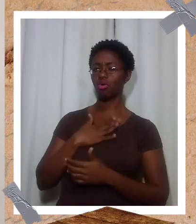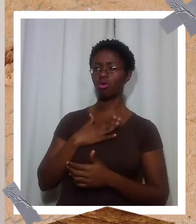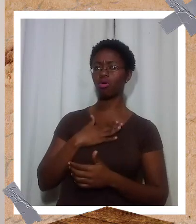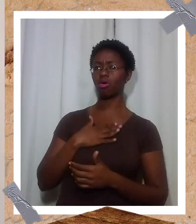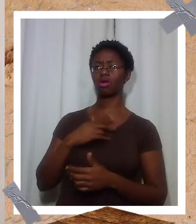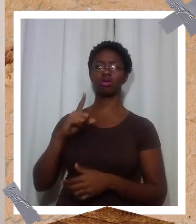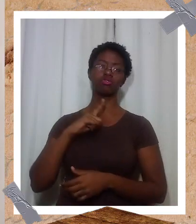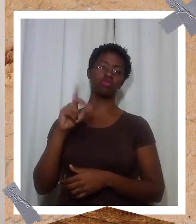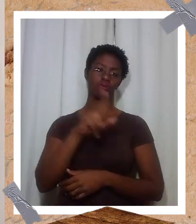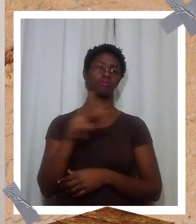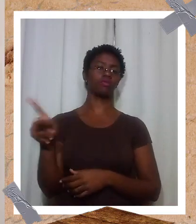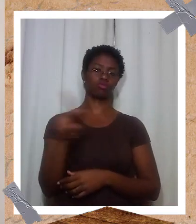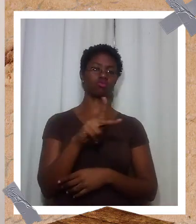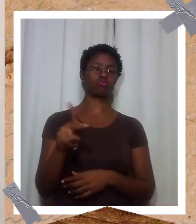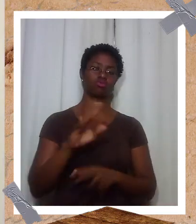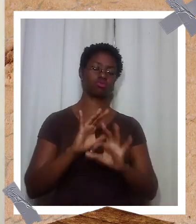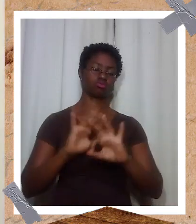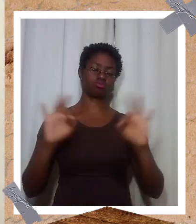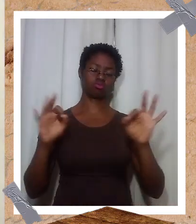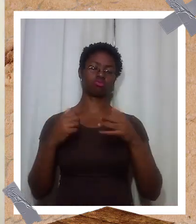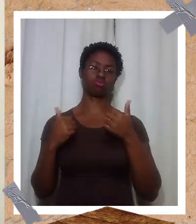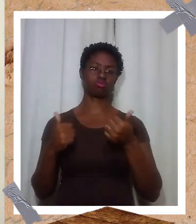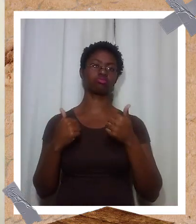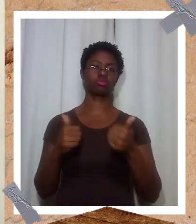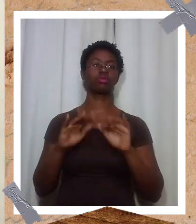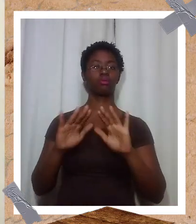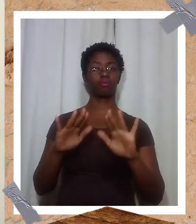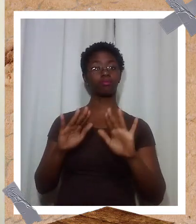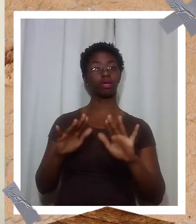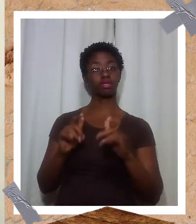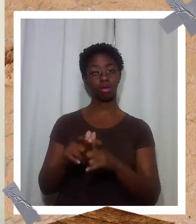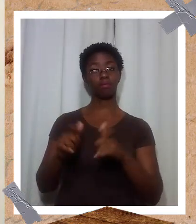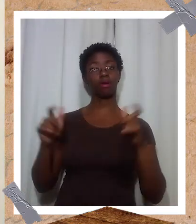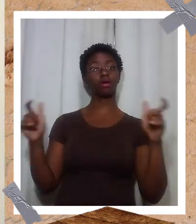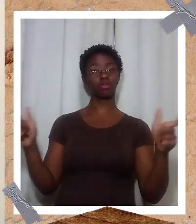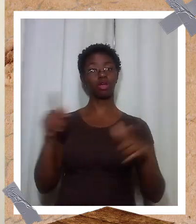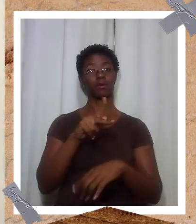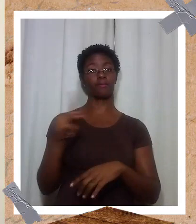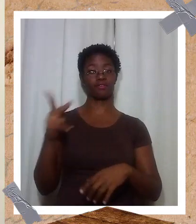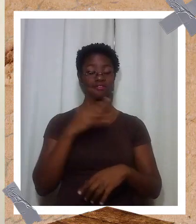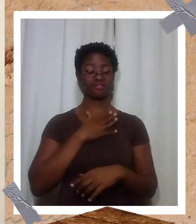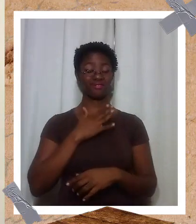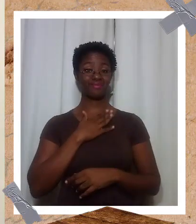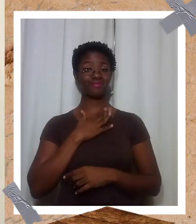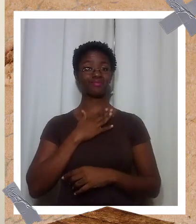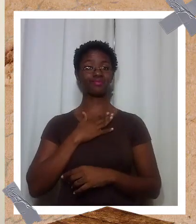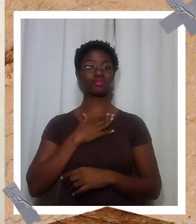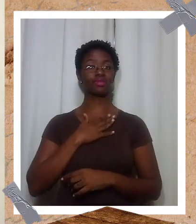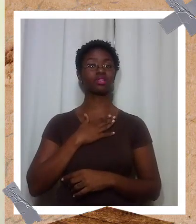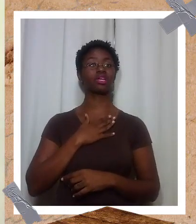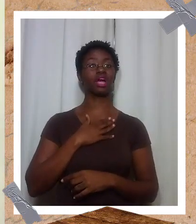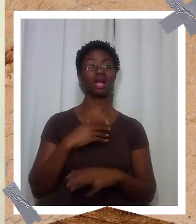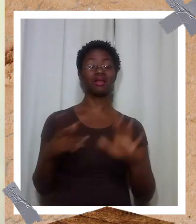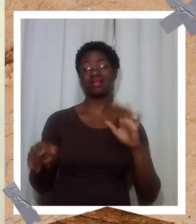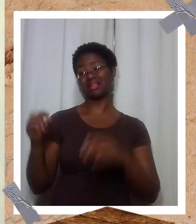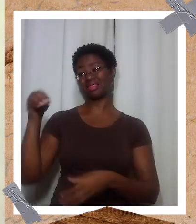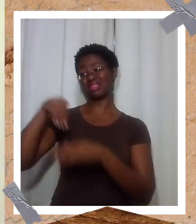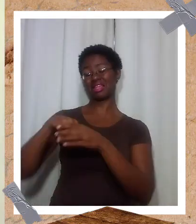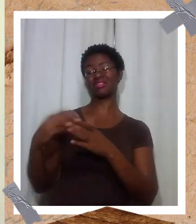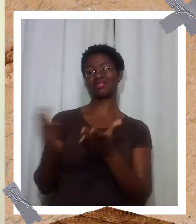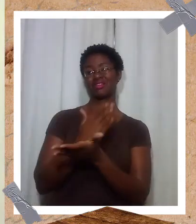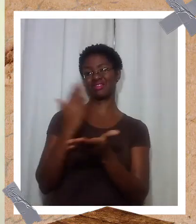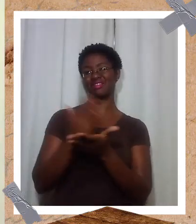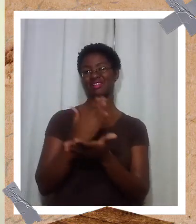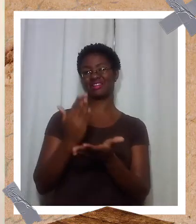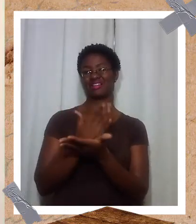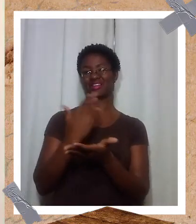ótimas professoras. Inclusive, grande parte das minhas professoras, elas estão no livro.